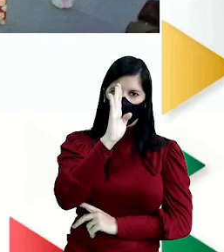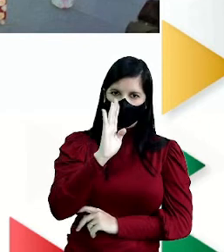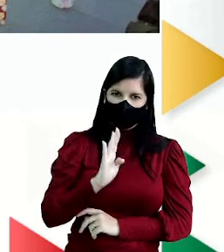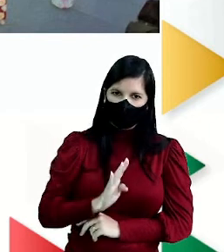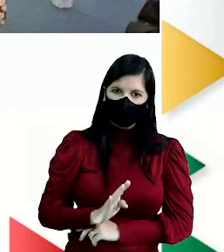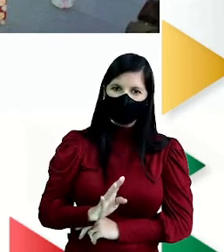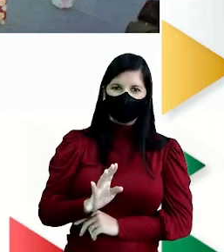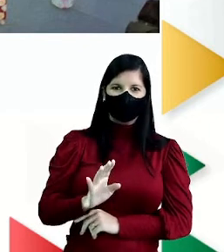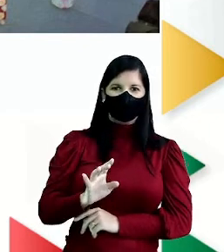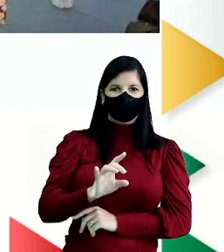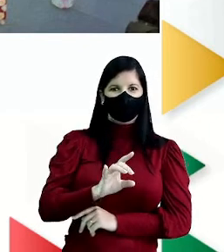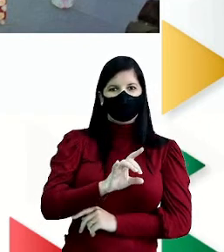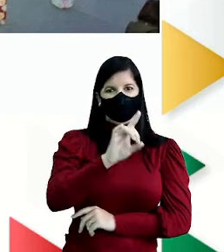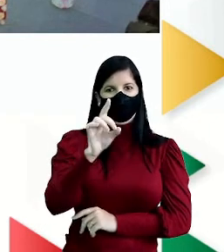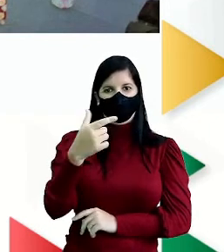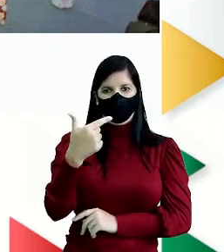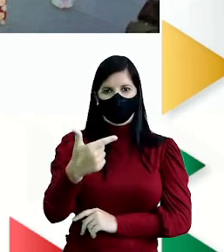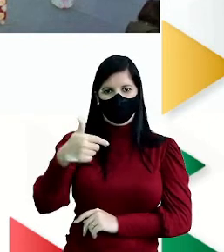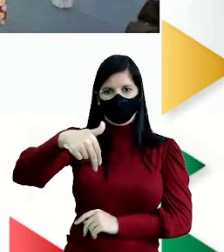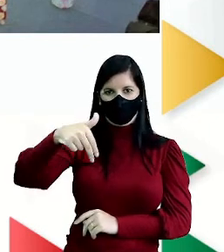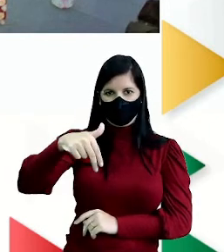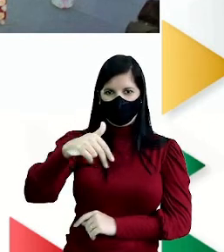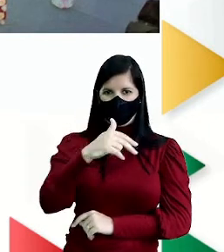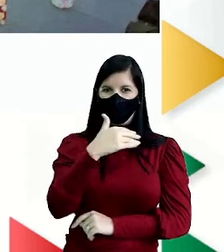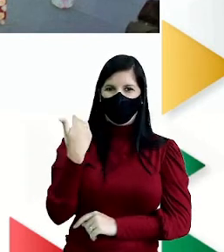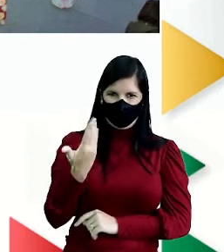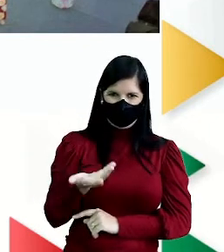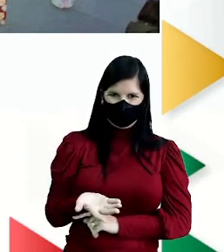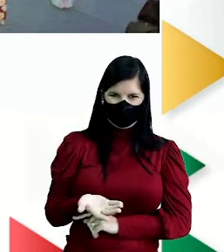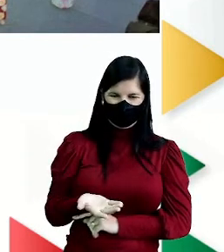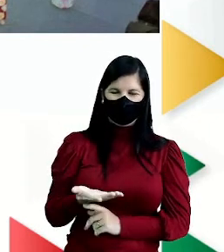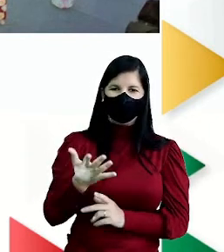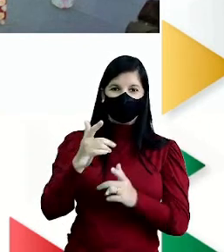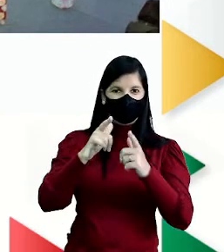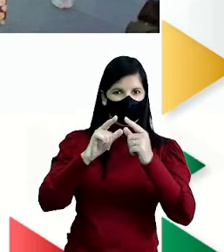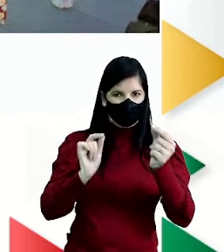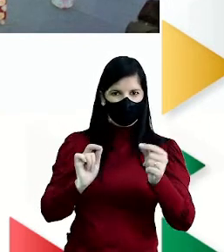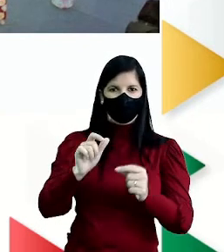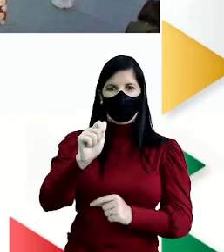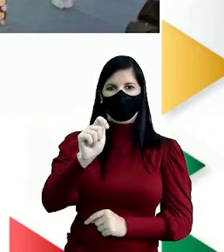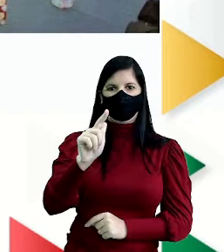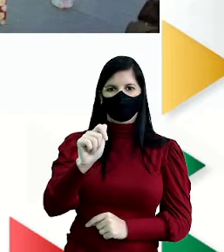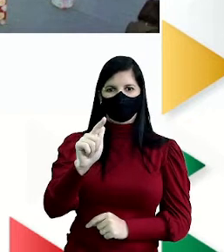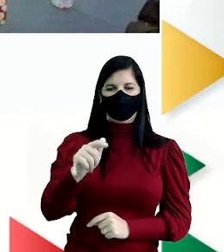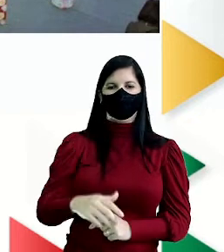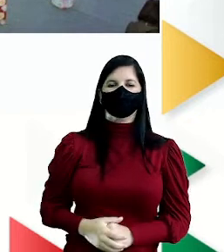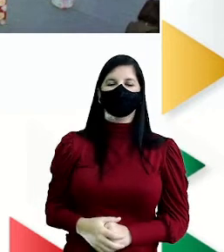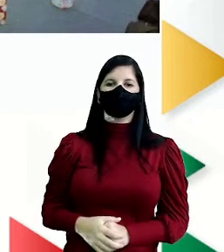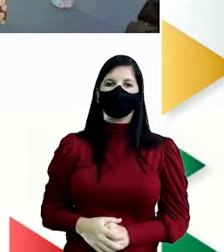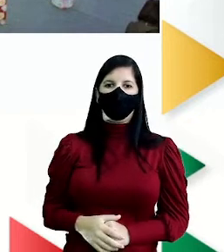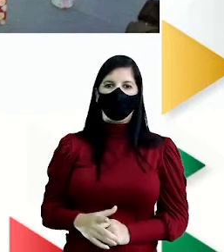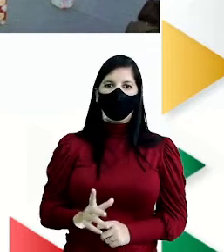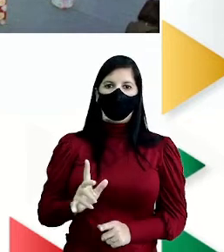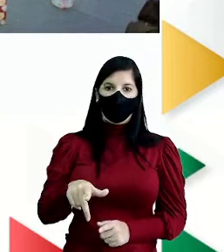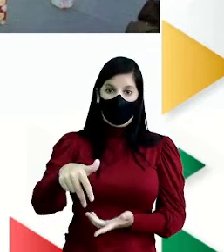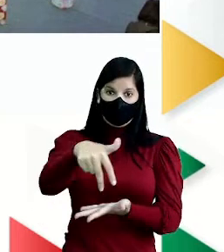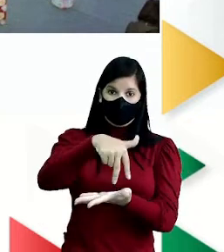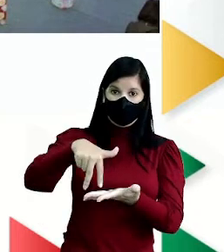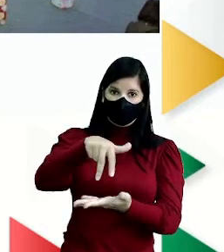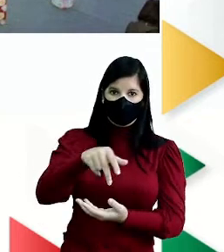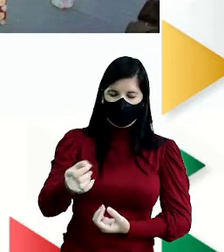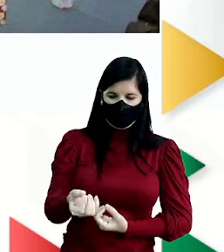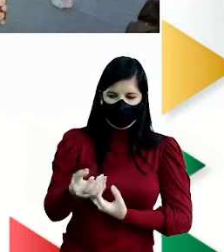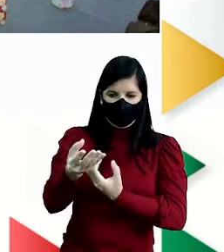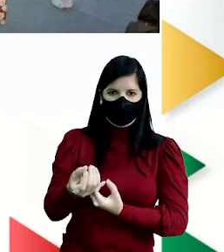Mortos dia 2 de novembro. Mas no Japão, o Dia dos Mortos é comemorado em agosto. Então, ela expressa a alegria e a